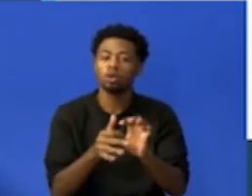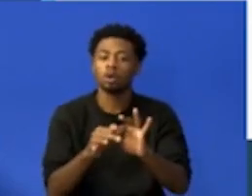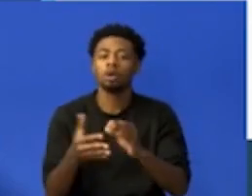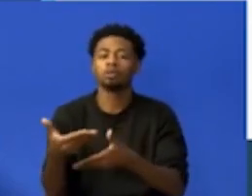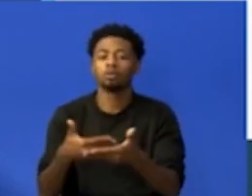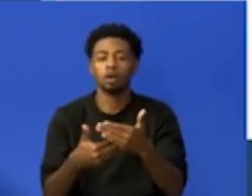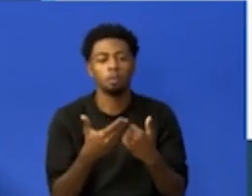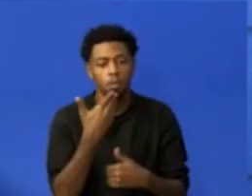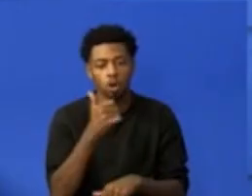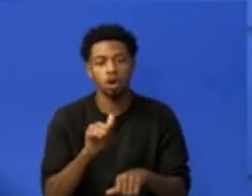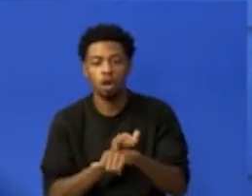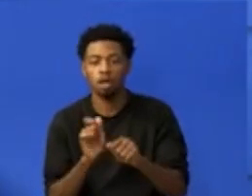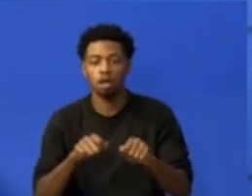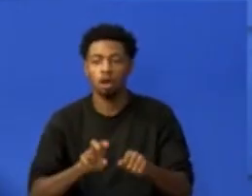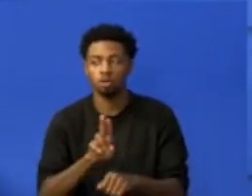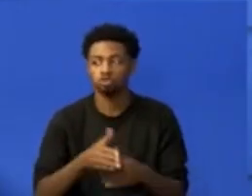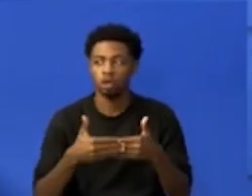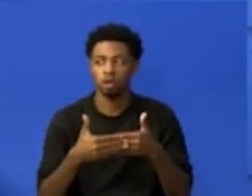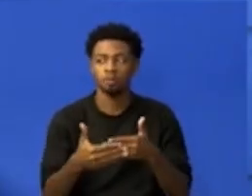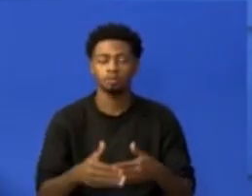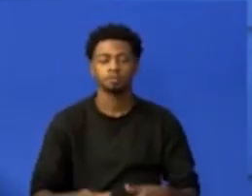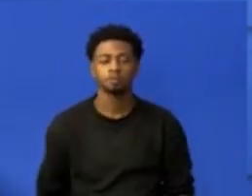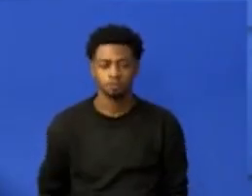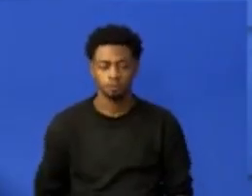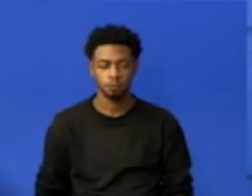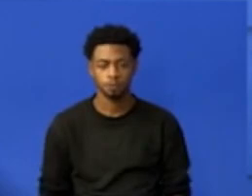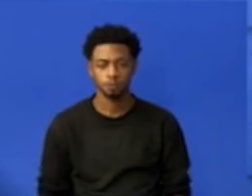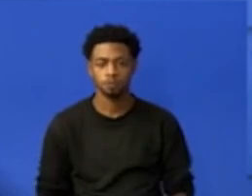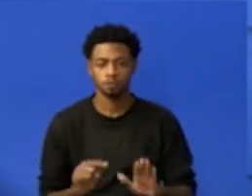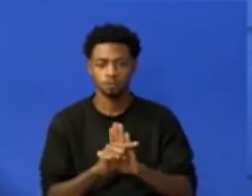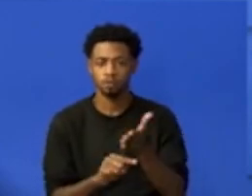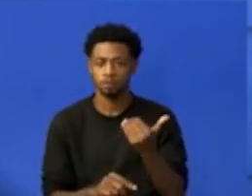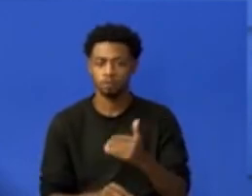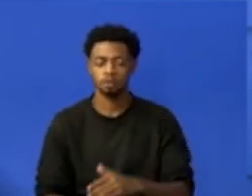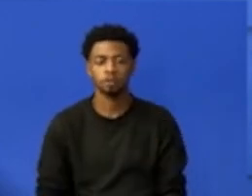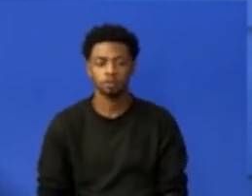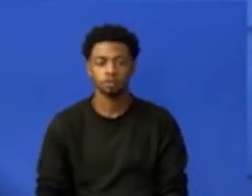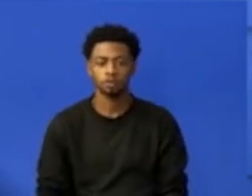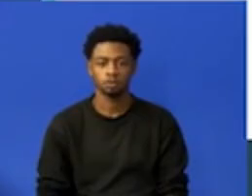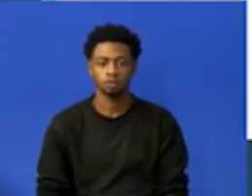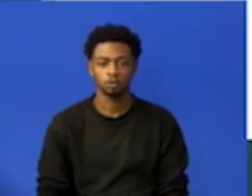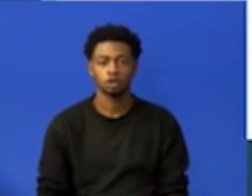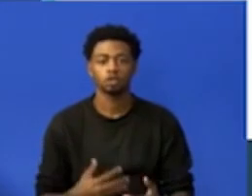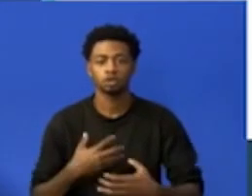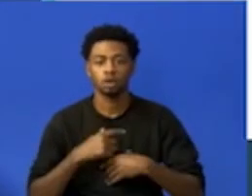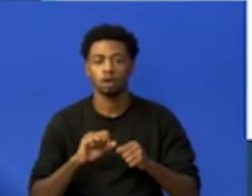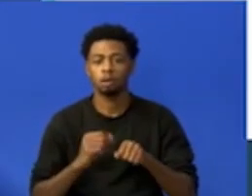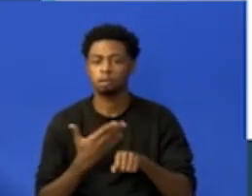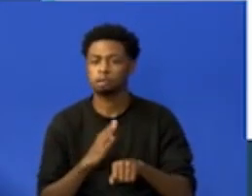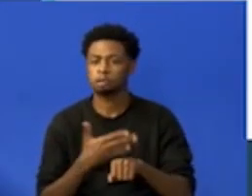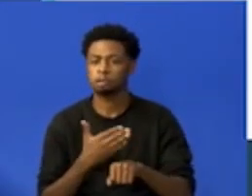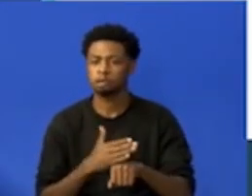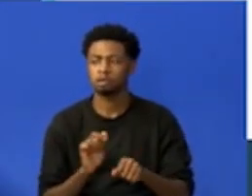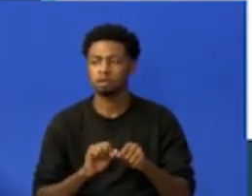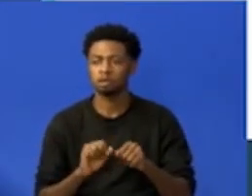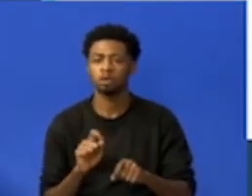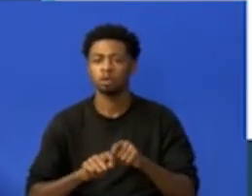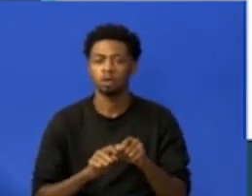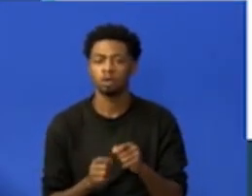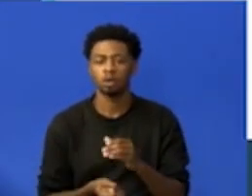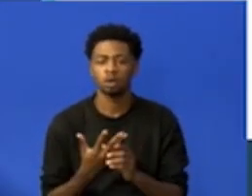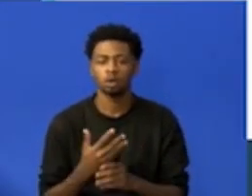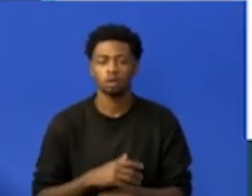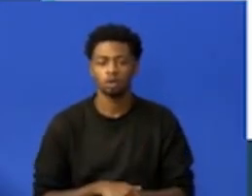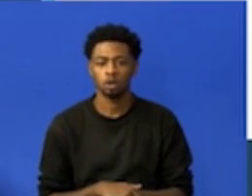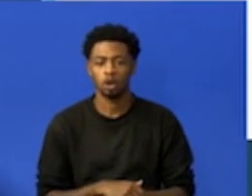melhor estratégia seja utilizada. Vamos para a interatividade? Esse tipo de treinamento desencadeia no